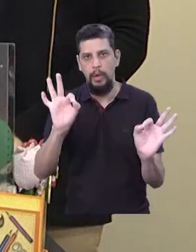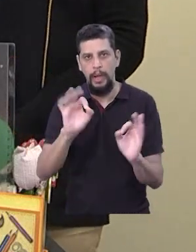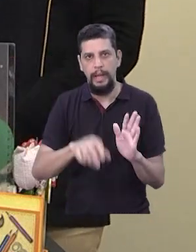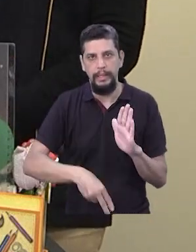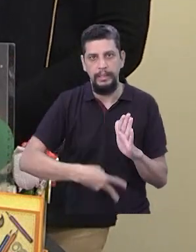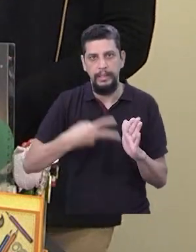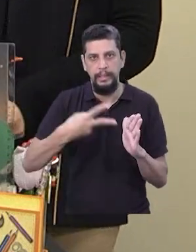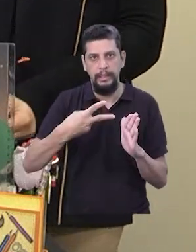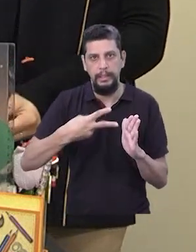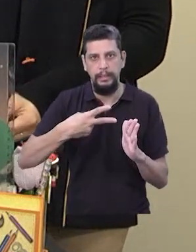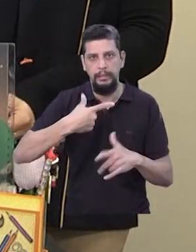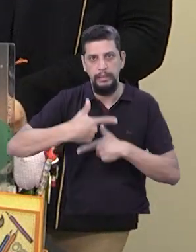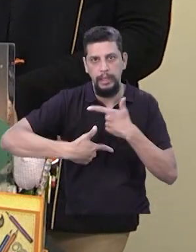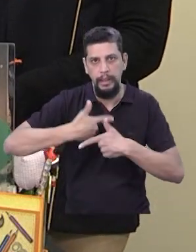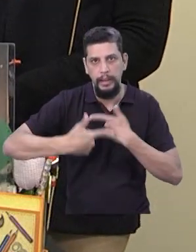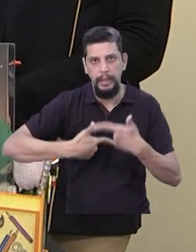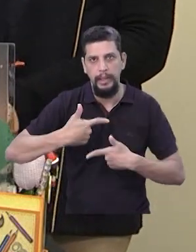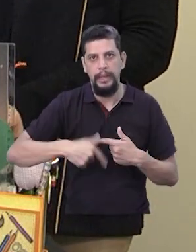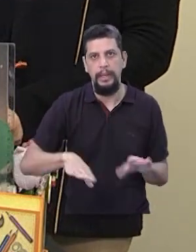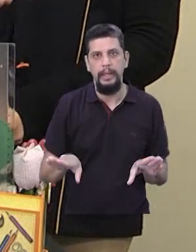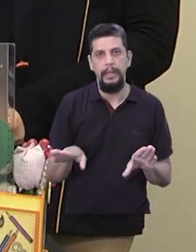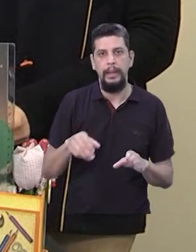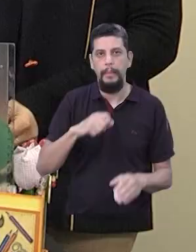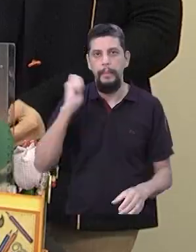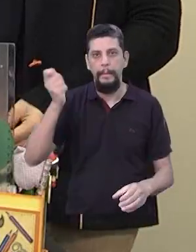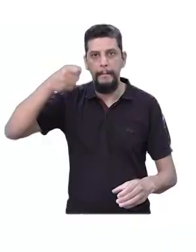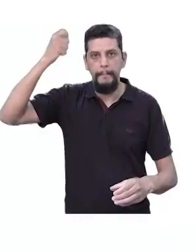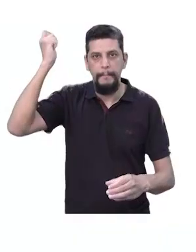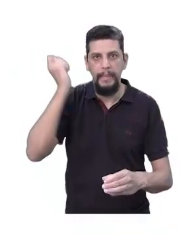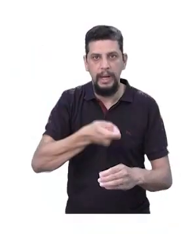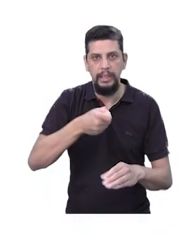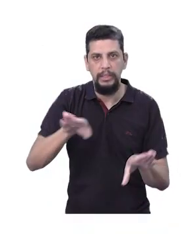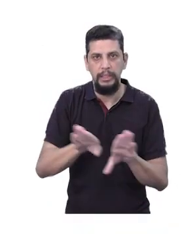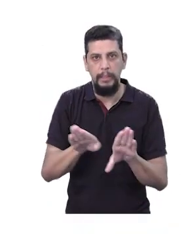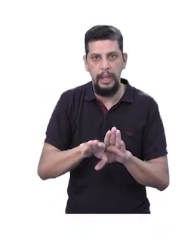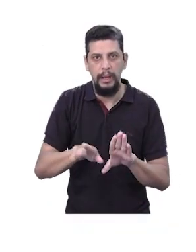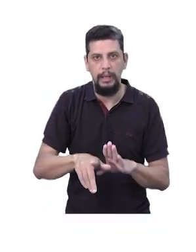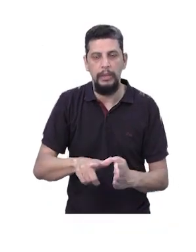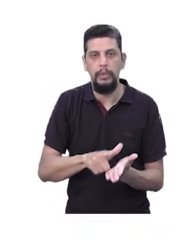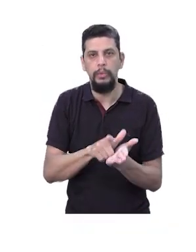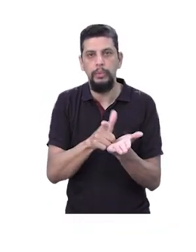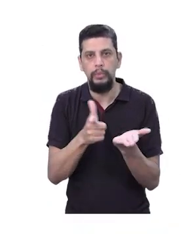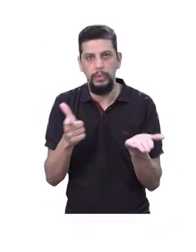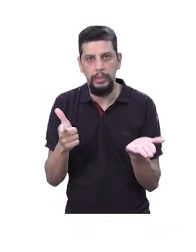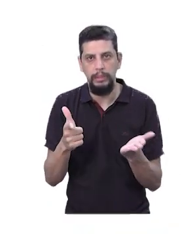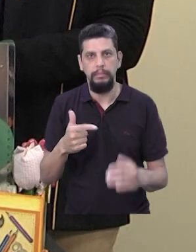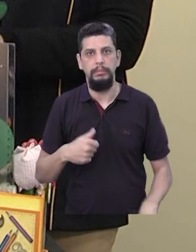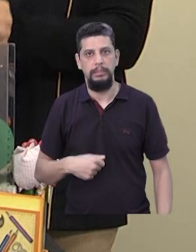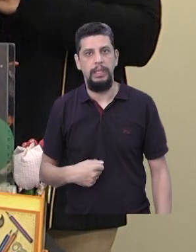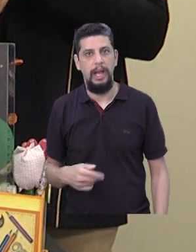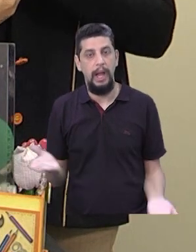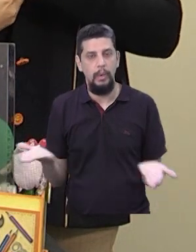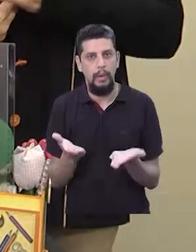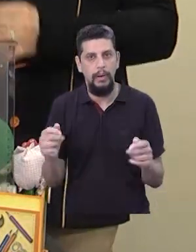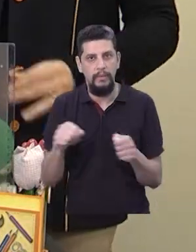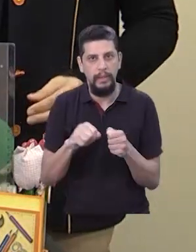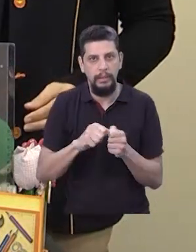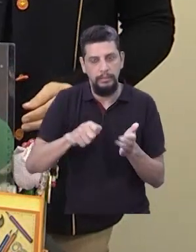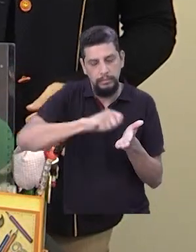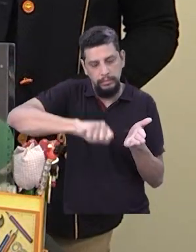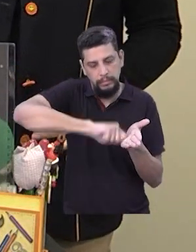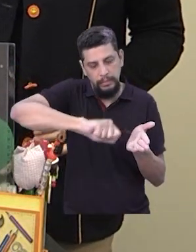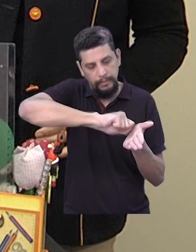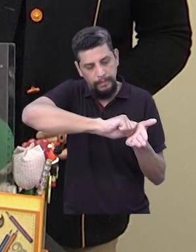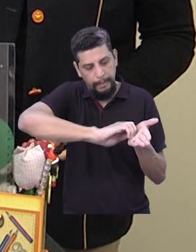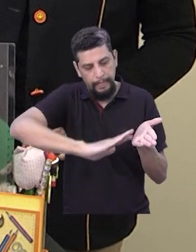Verdadeiro. Muito bem. A segunda profissão dele. Ele era mágico e jornalista. Né? E agora... Gostei de brincar. Nós